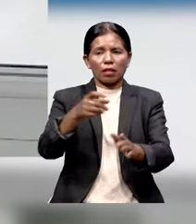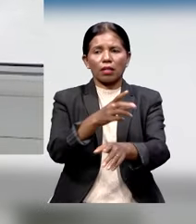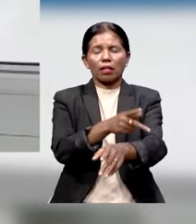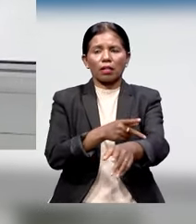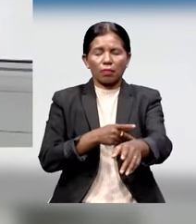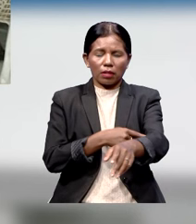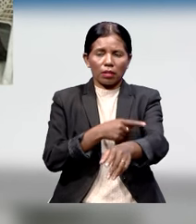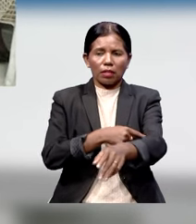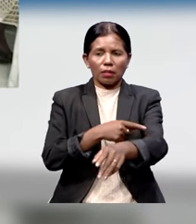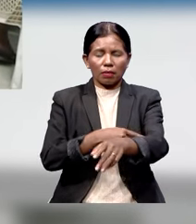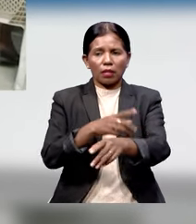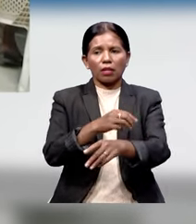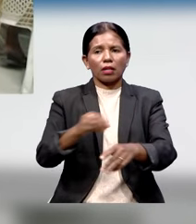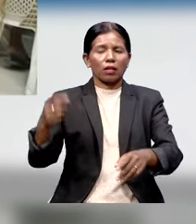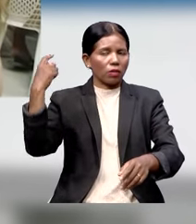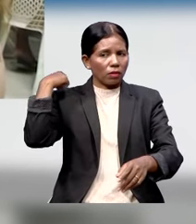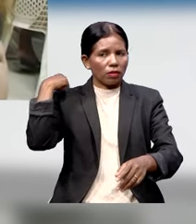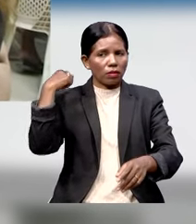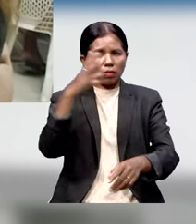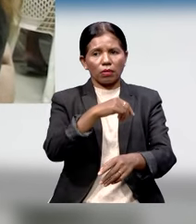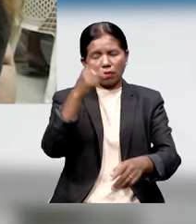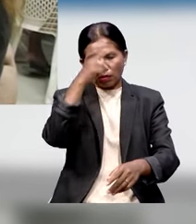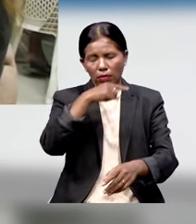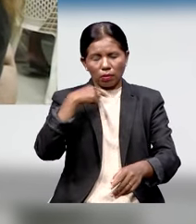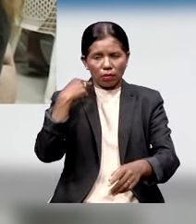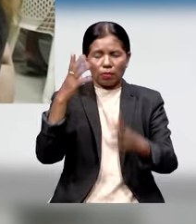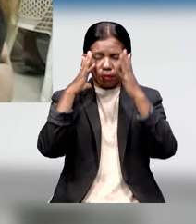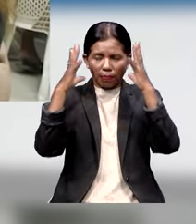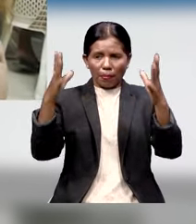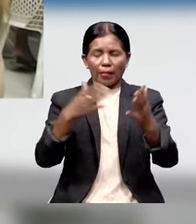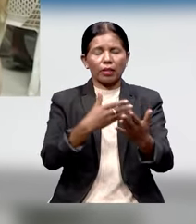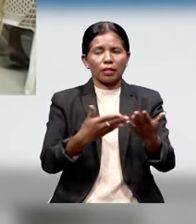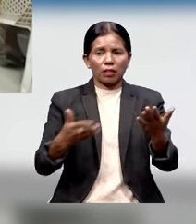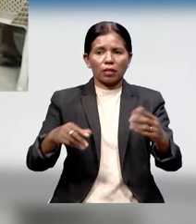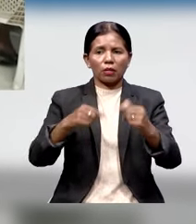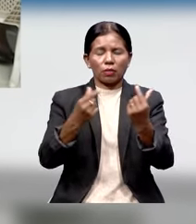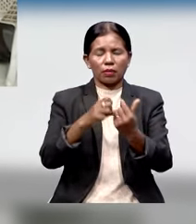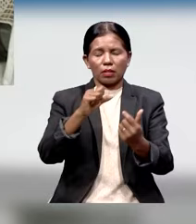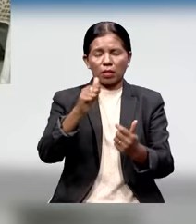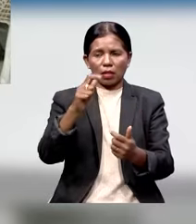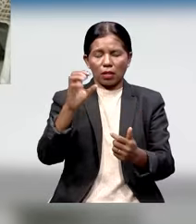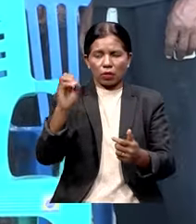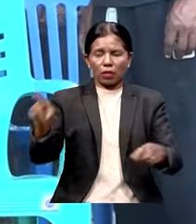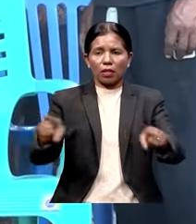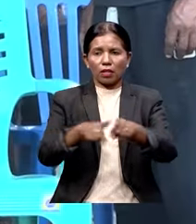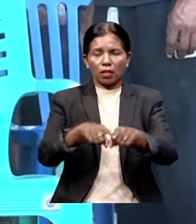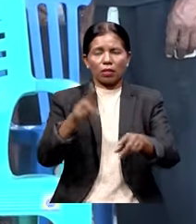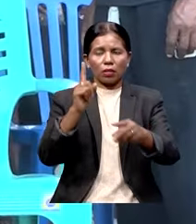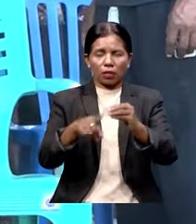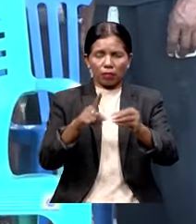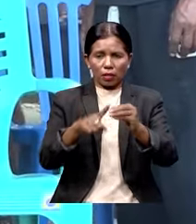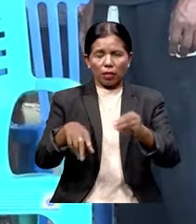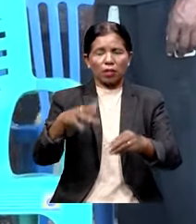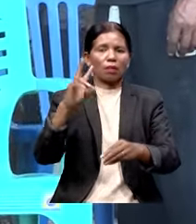parte limankaruk kotuklaran no oimbubu. Vítima ni asasan nebe ekipa siatou halo estraga hanesan tomate,